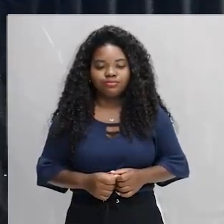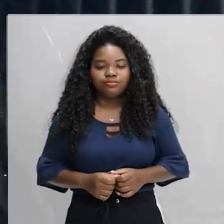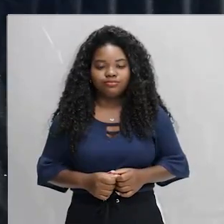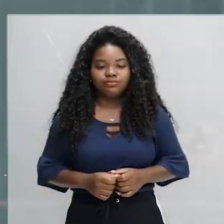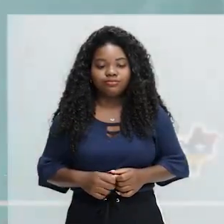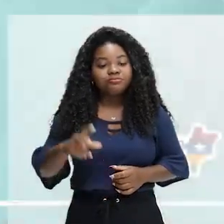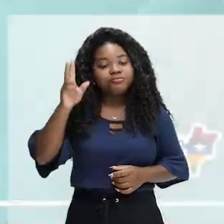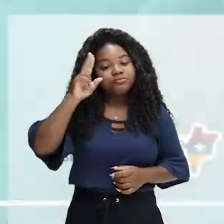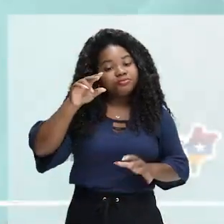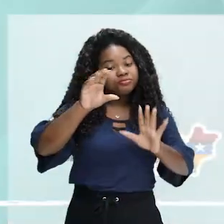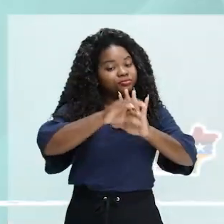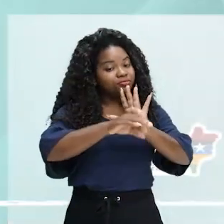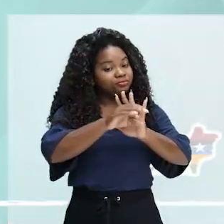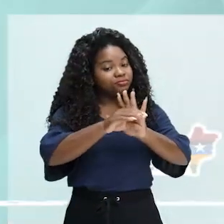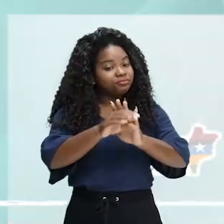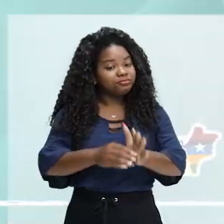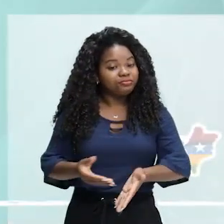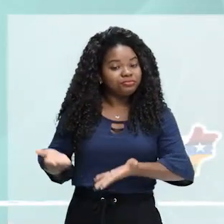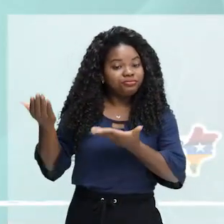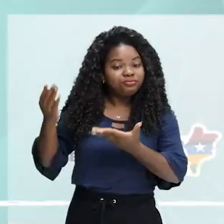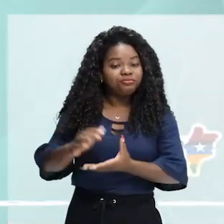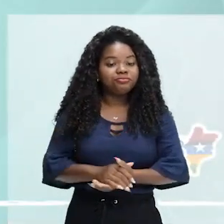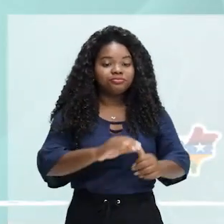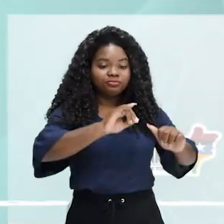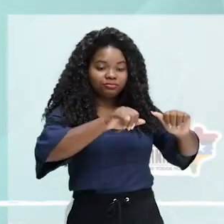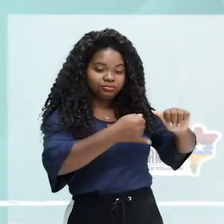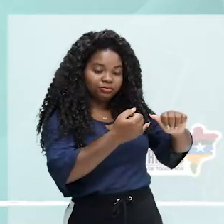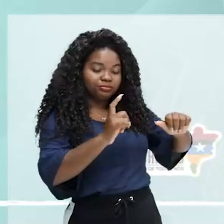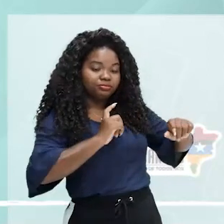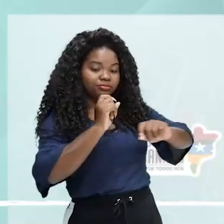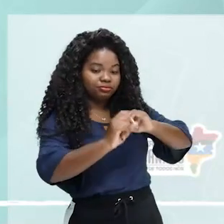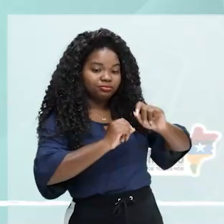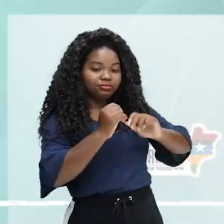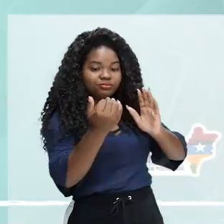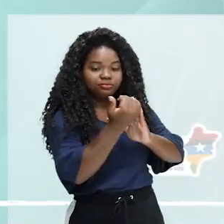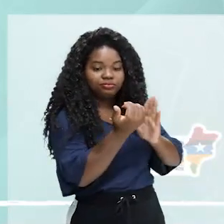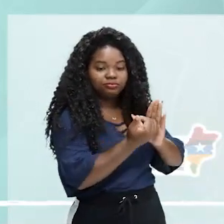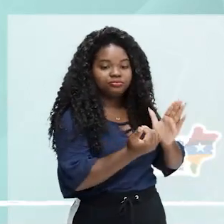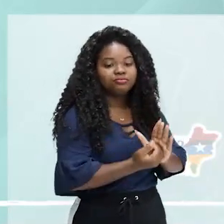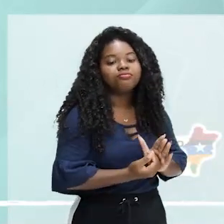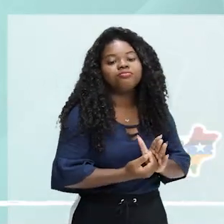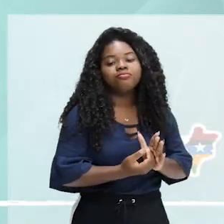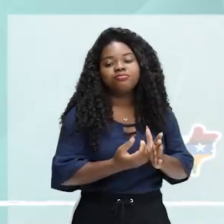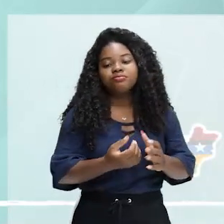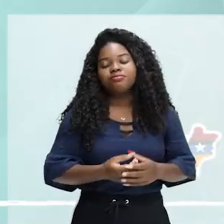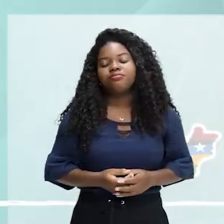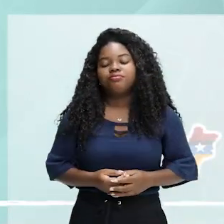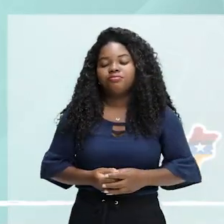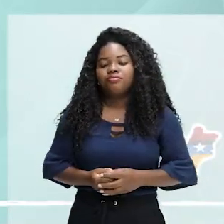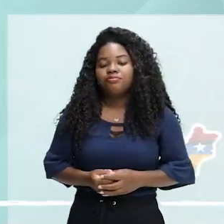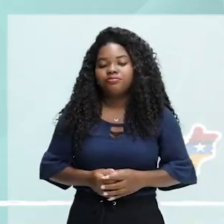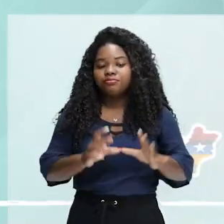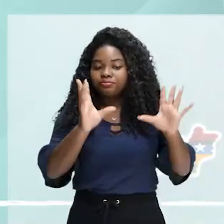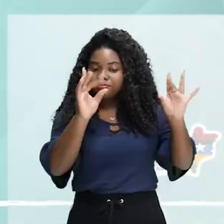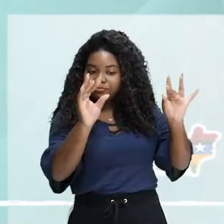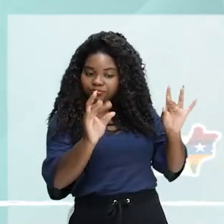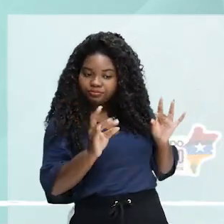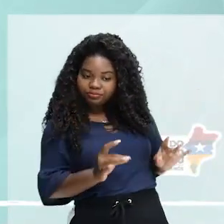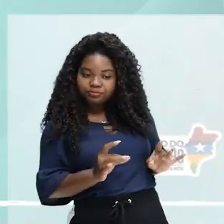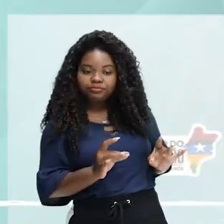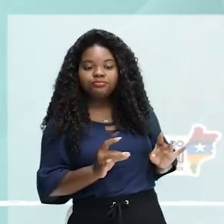é importante lembrar que o adjetivo, gente, tem um valor expressivo. Para quê? Para